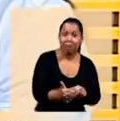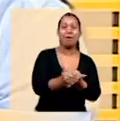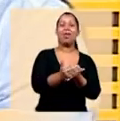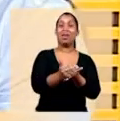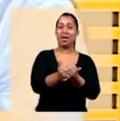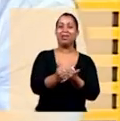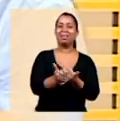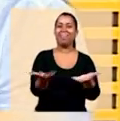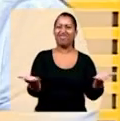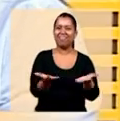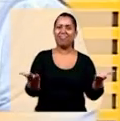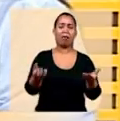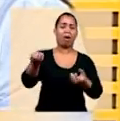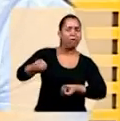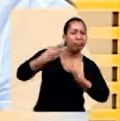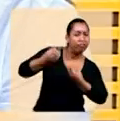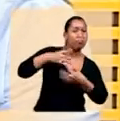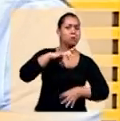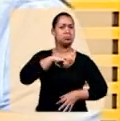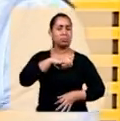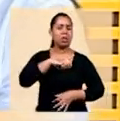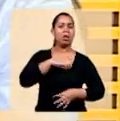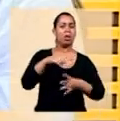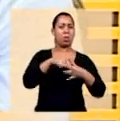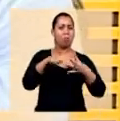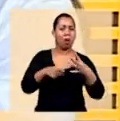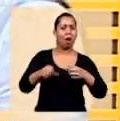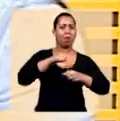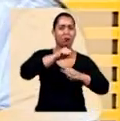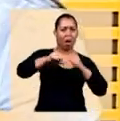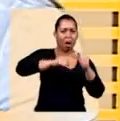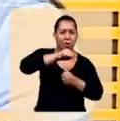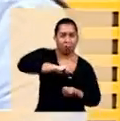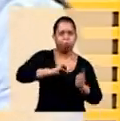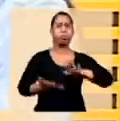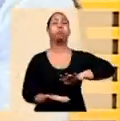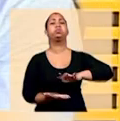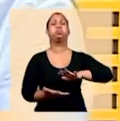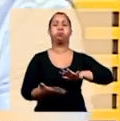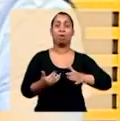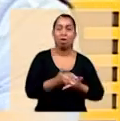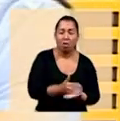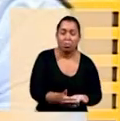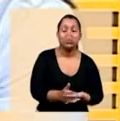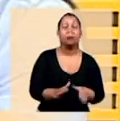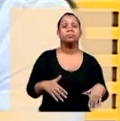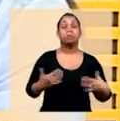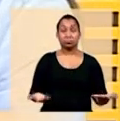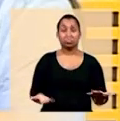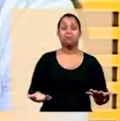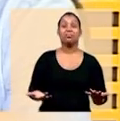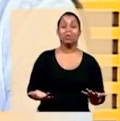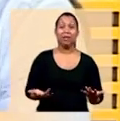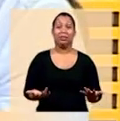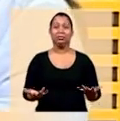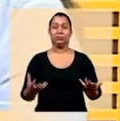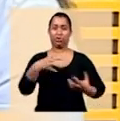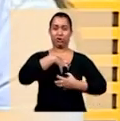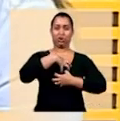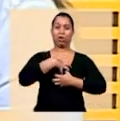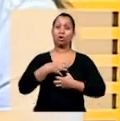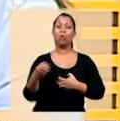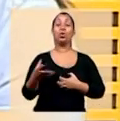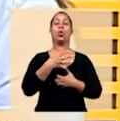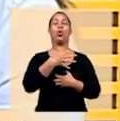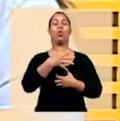novo cenário de globalização, era da informação, quarta revolução industrial que nós entramos, não é? Esse